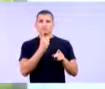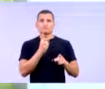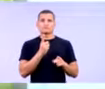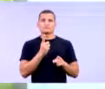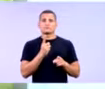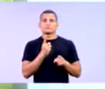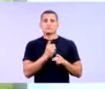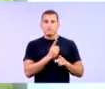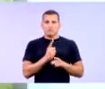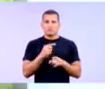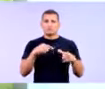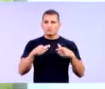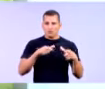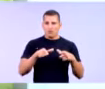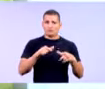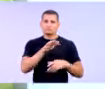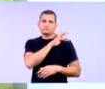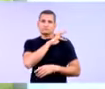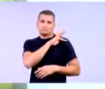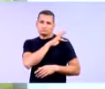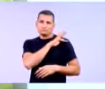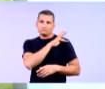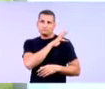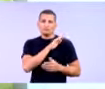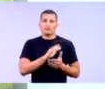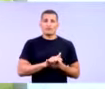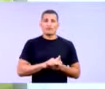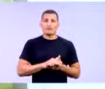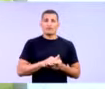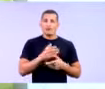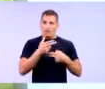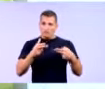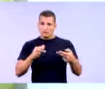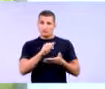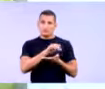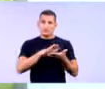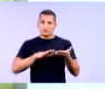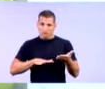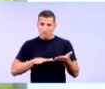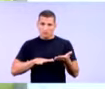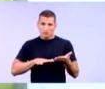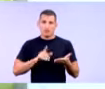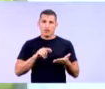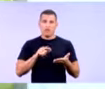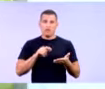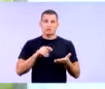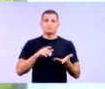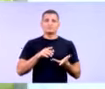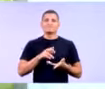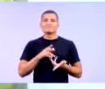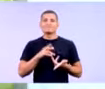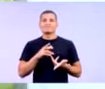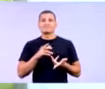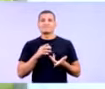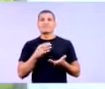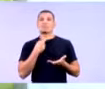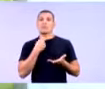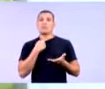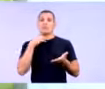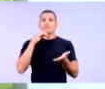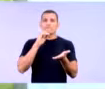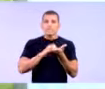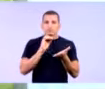trabalho acadêmico, enquanto os elementos textuais são aqueles inevitáveis, né? Aquilo que não pode